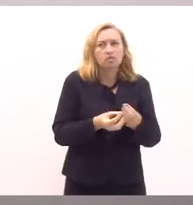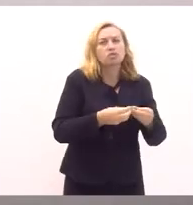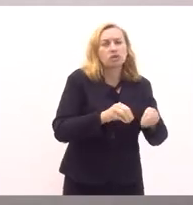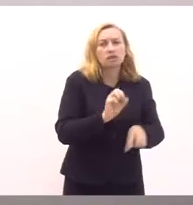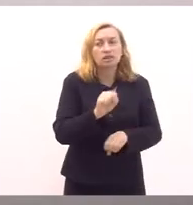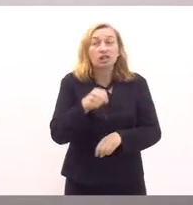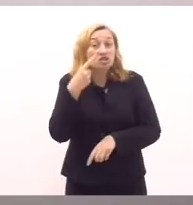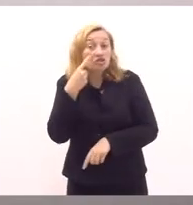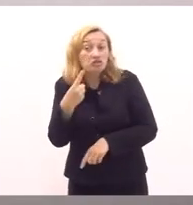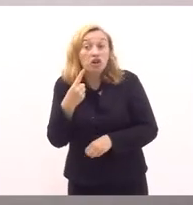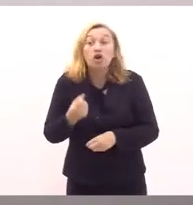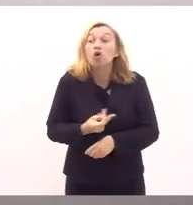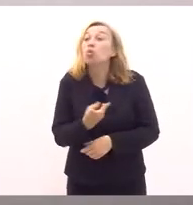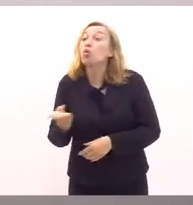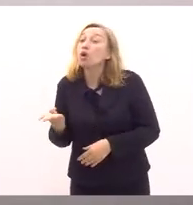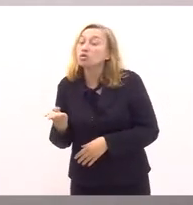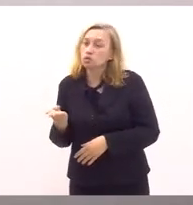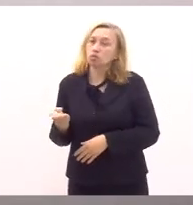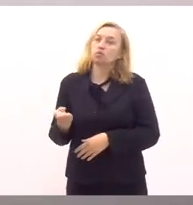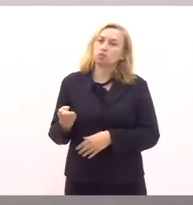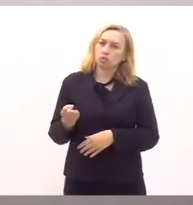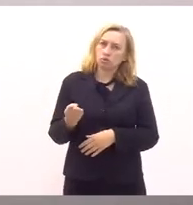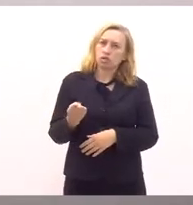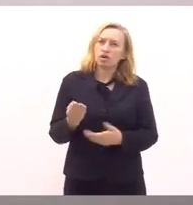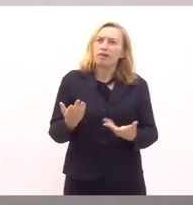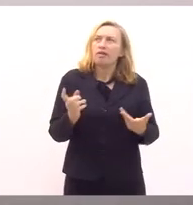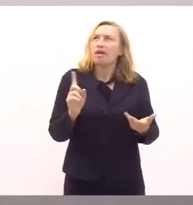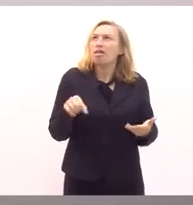o quanto isso tem sido